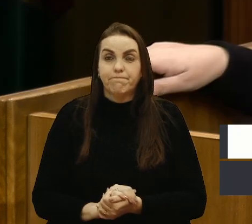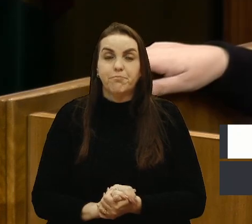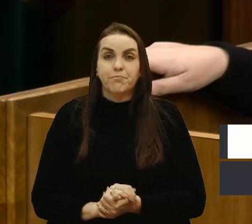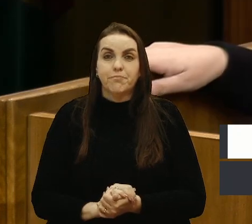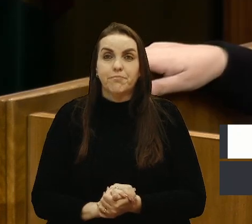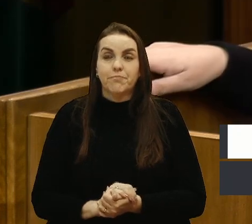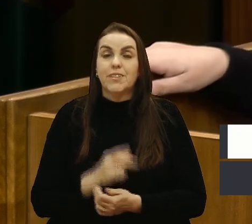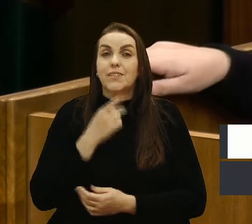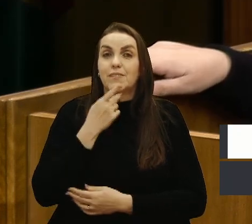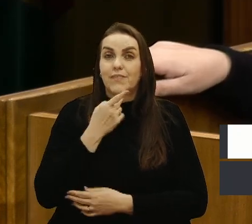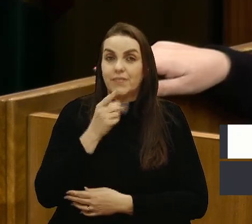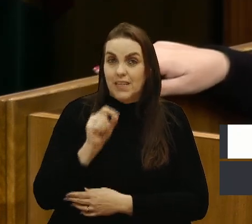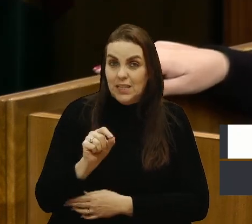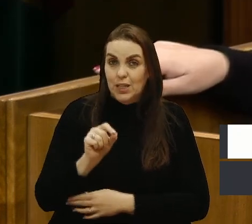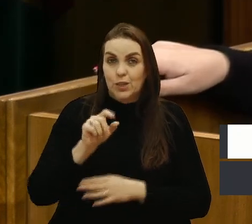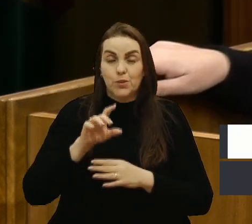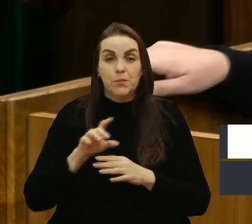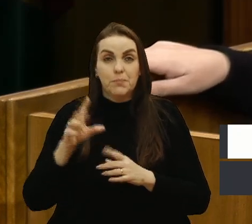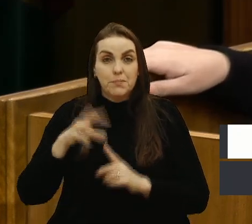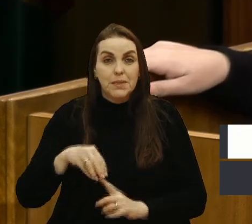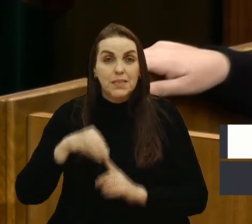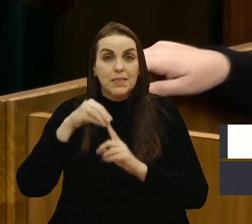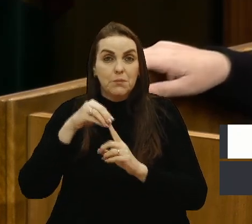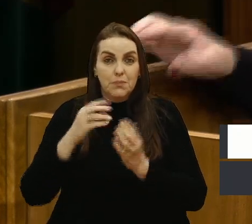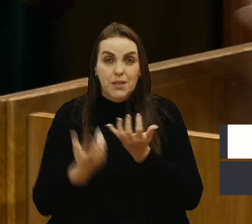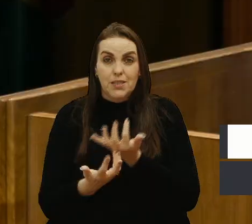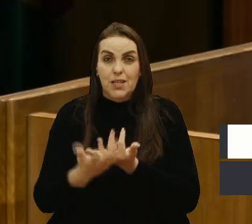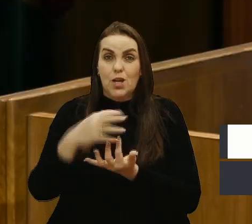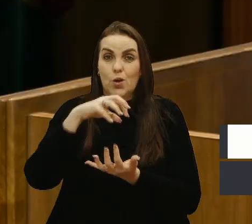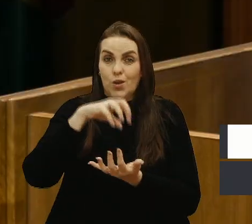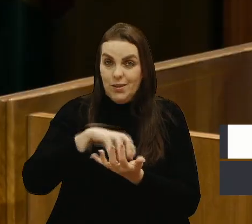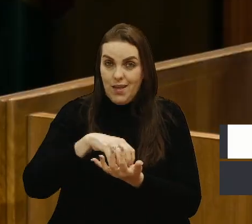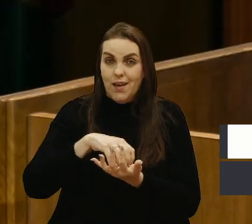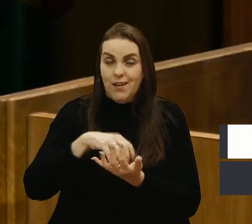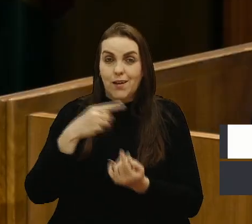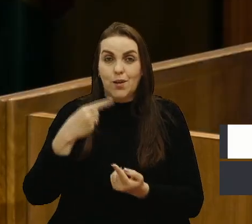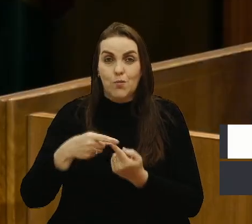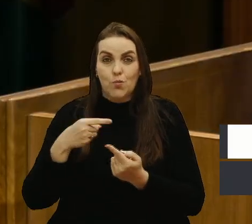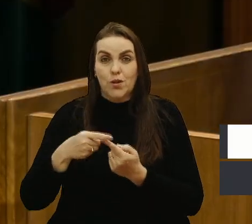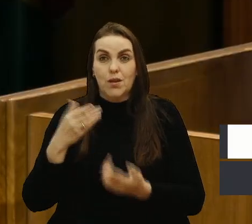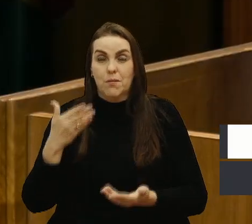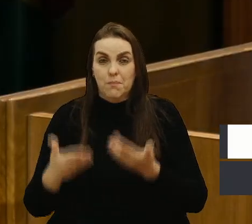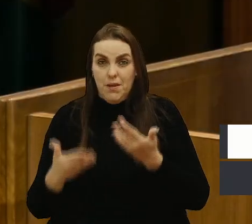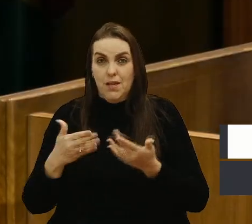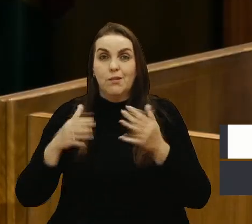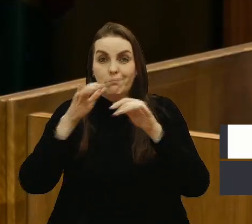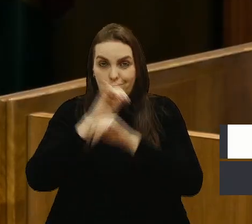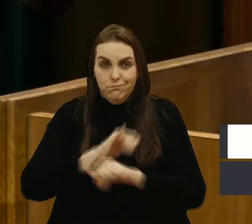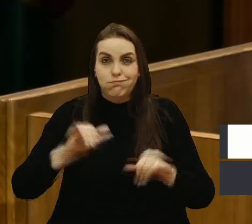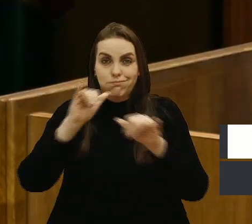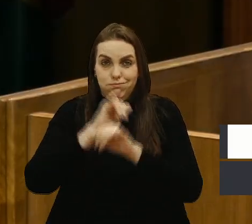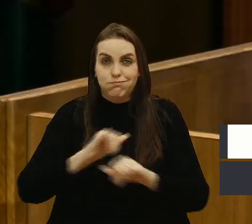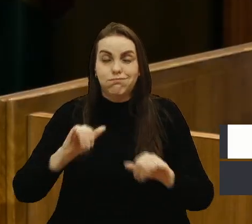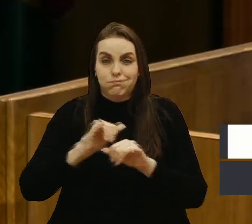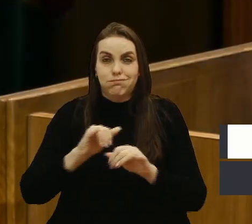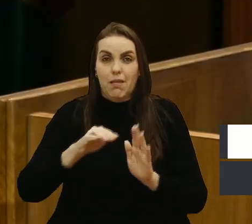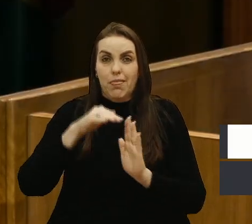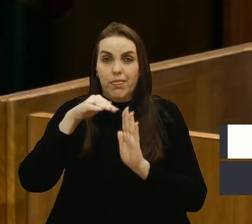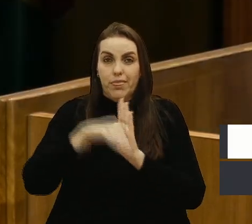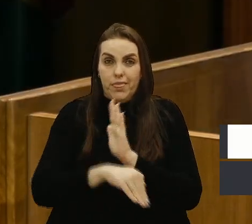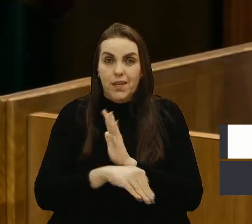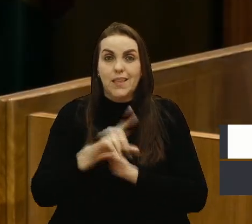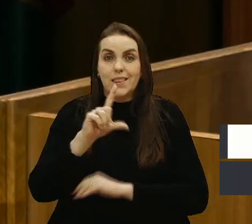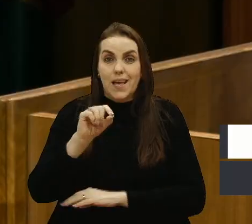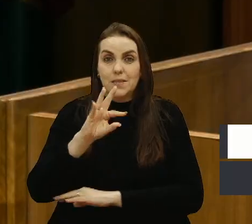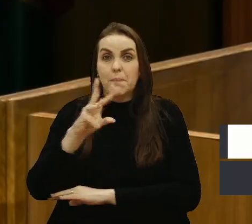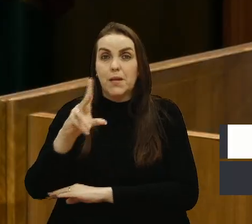E falando especialmente na Codeca, porque o balanço foi amplamente divulgado agora, do déficit, né, de 10